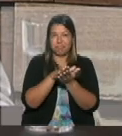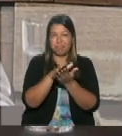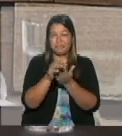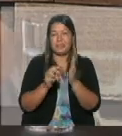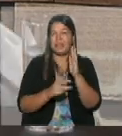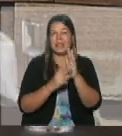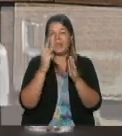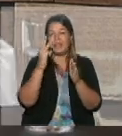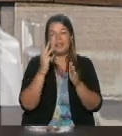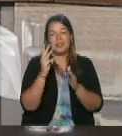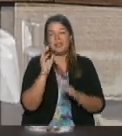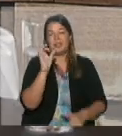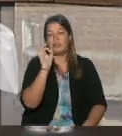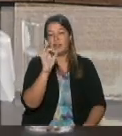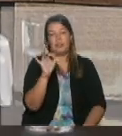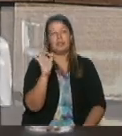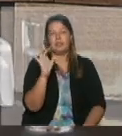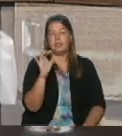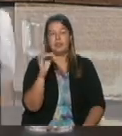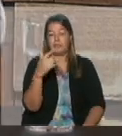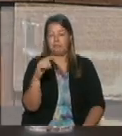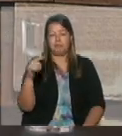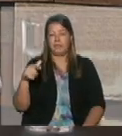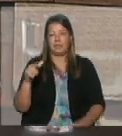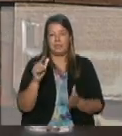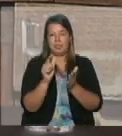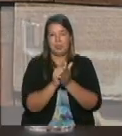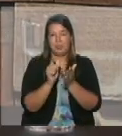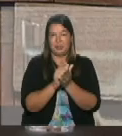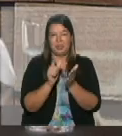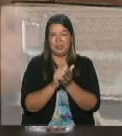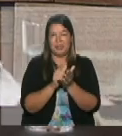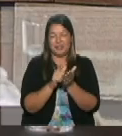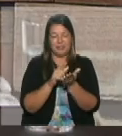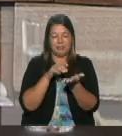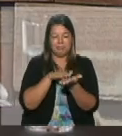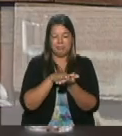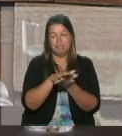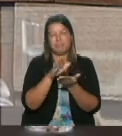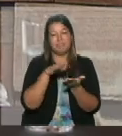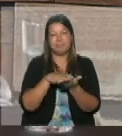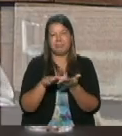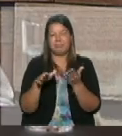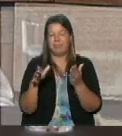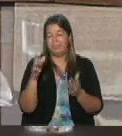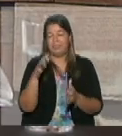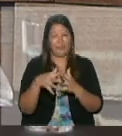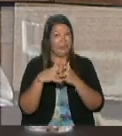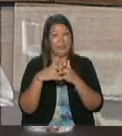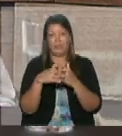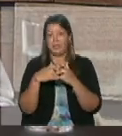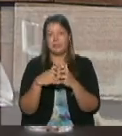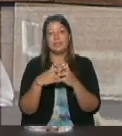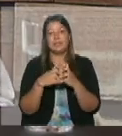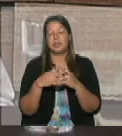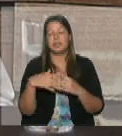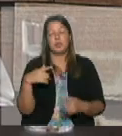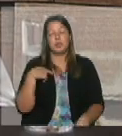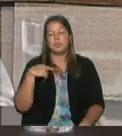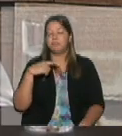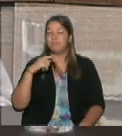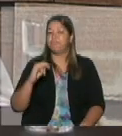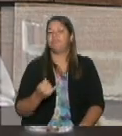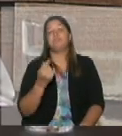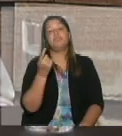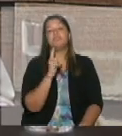vias de cada vez na máquina, tinha papel original, carbono, original, carbono. Eu sei que eu nem aproveitei o